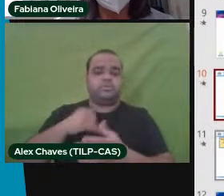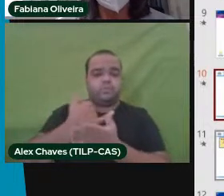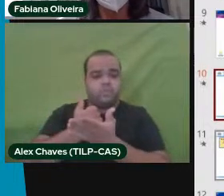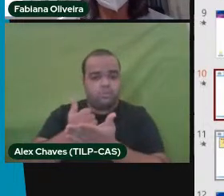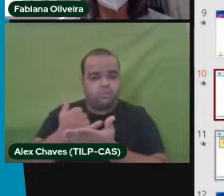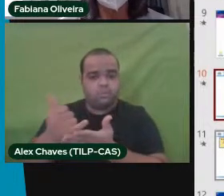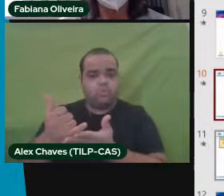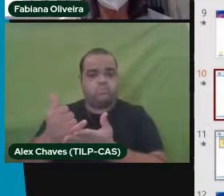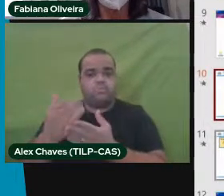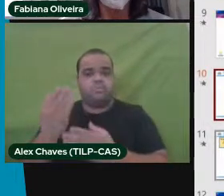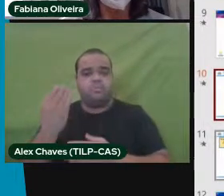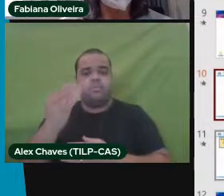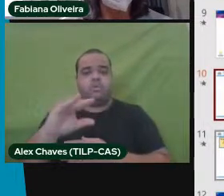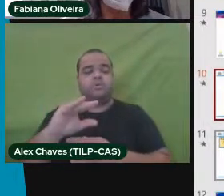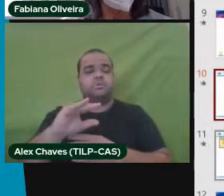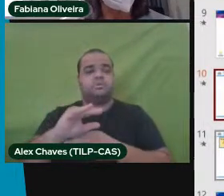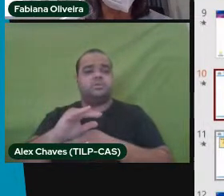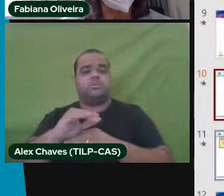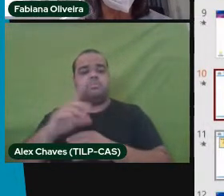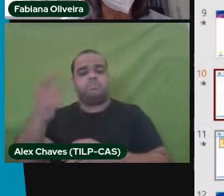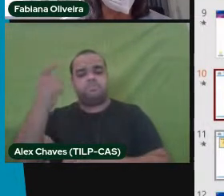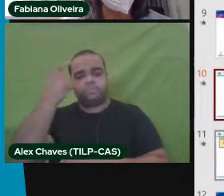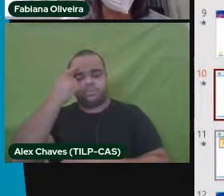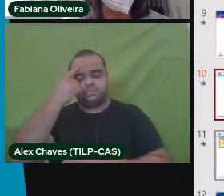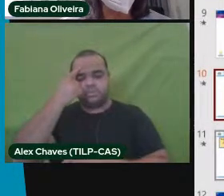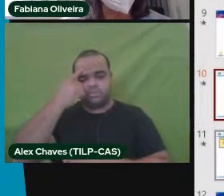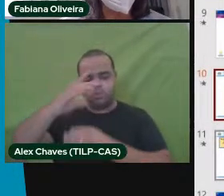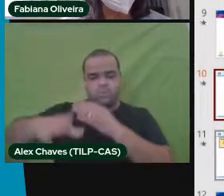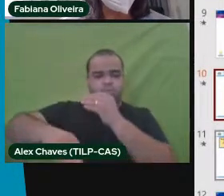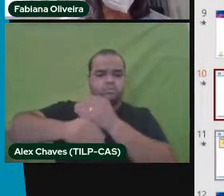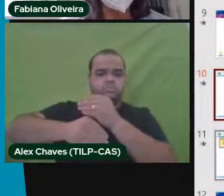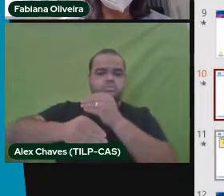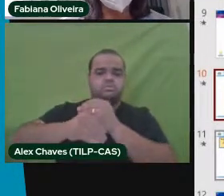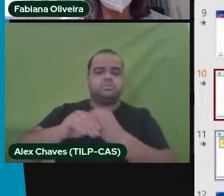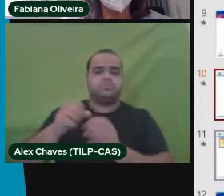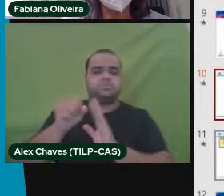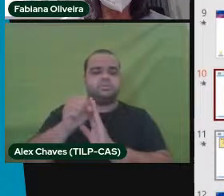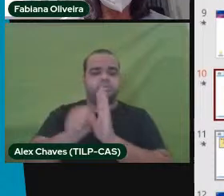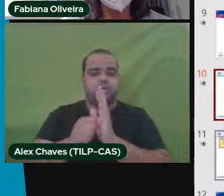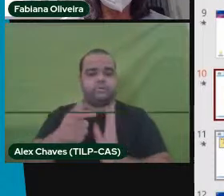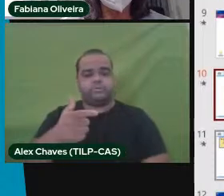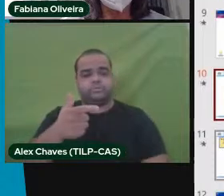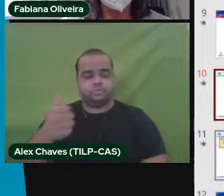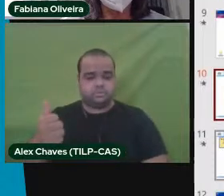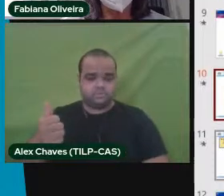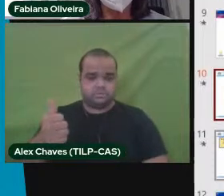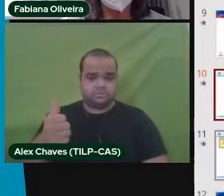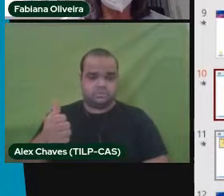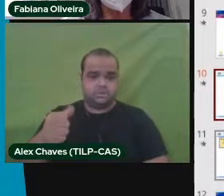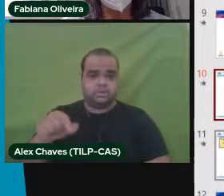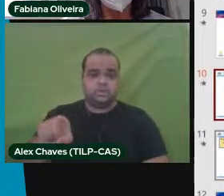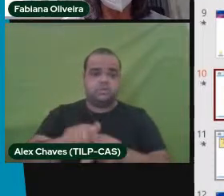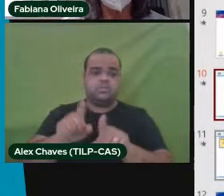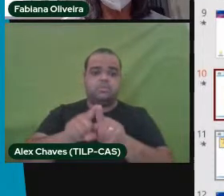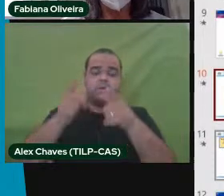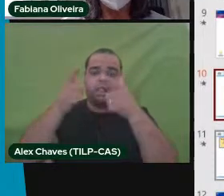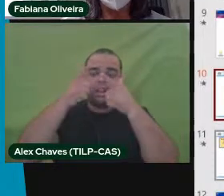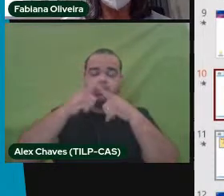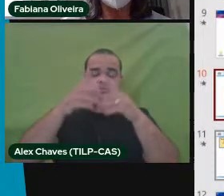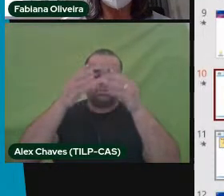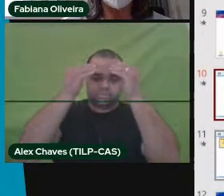o pensamento da construção da educação para o século XXI, da educação que traz em sua linguagem um